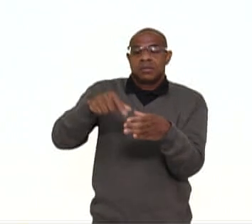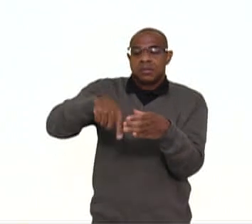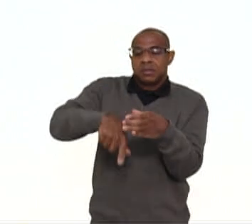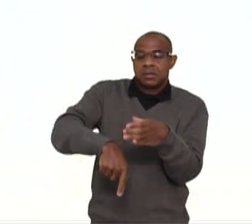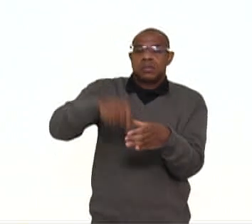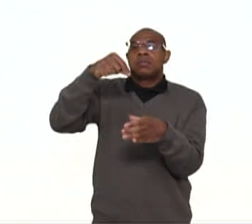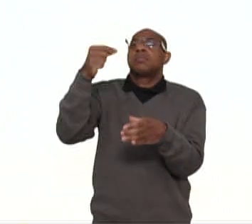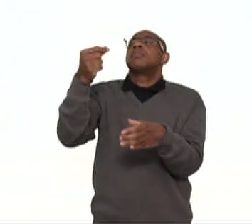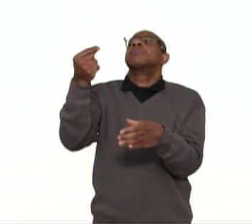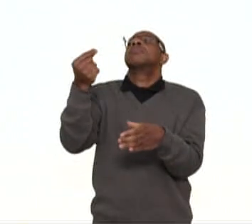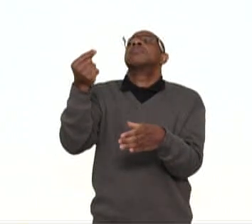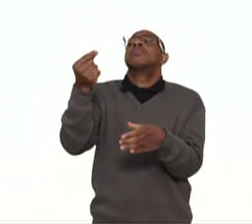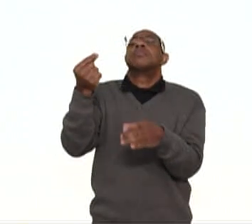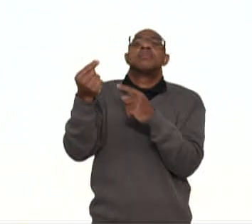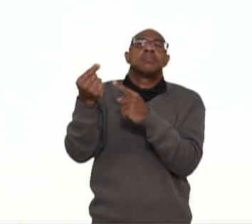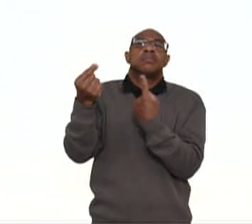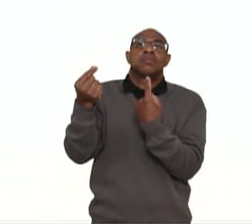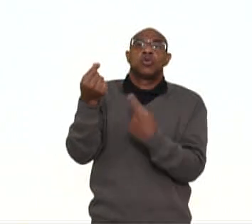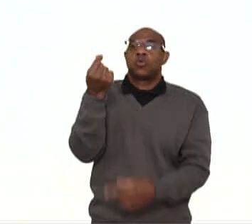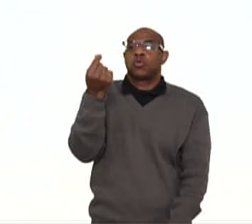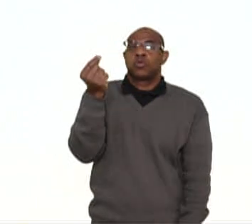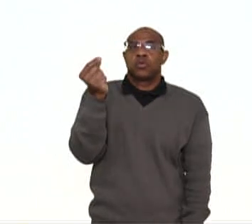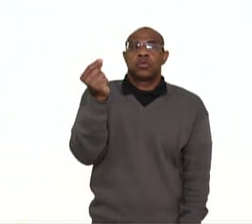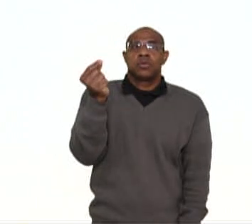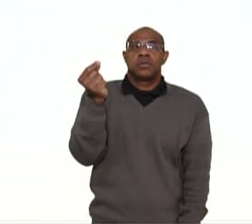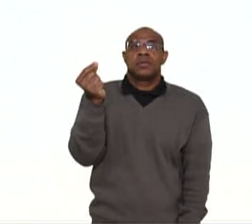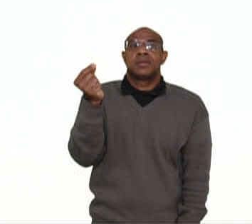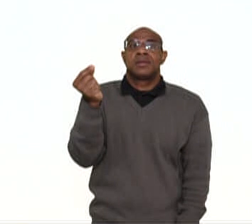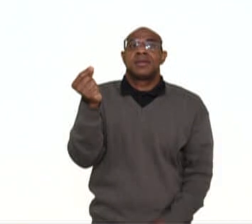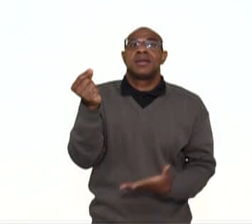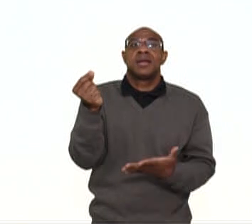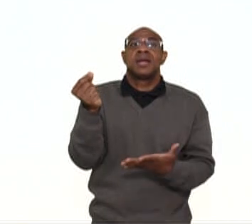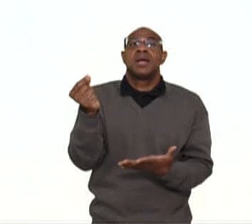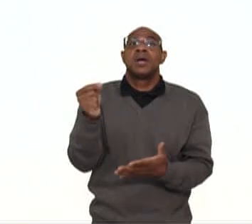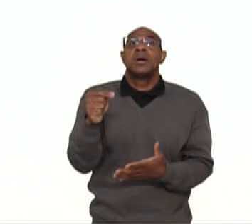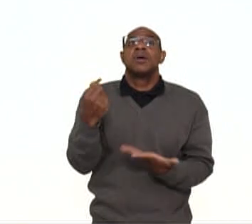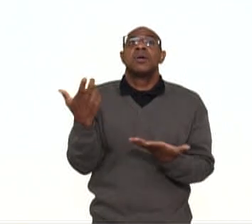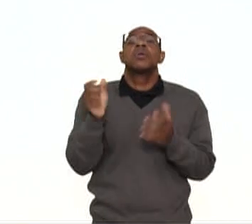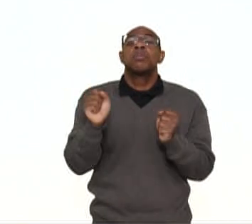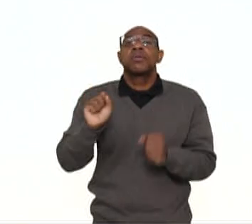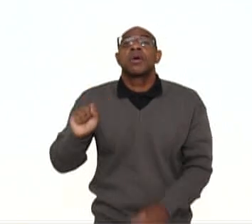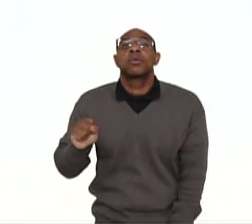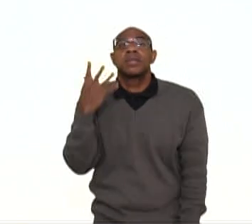um deles ao acaso, um sorteio sem poder ver os números e tal, qual é a chance desse número ser par?